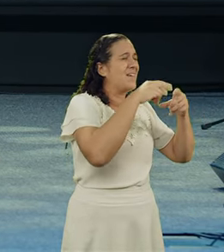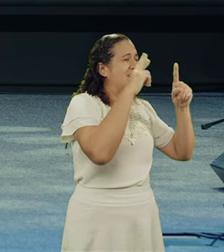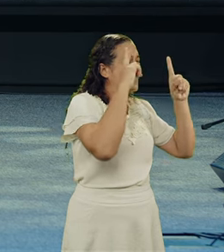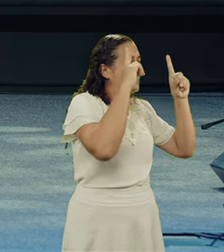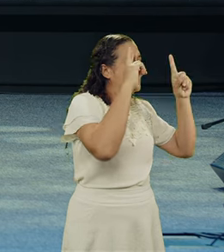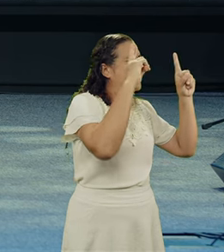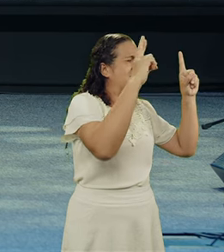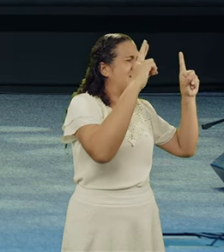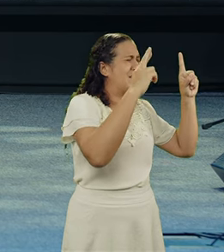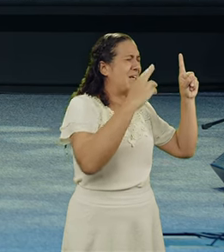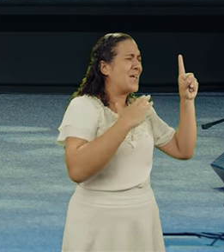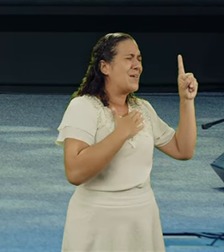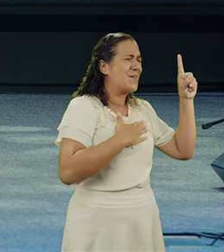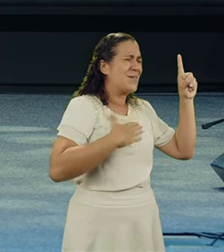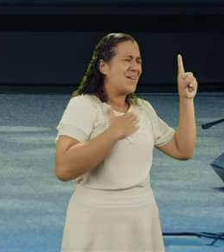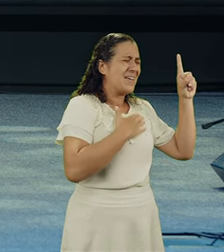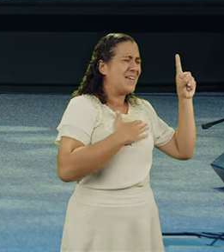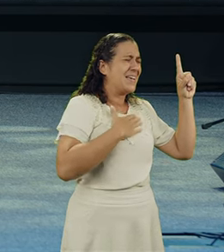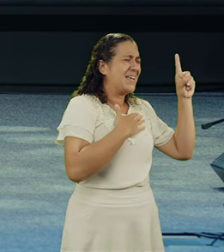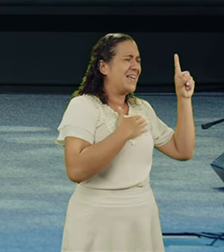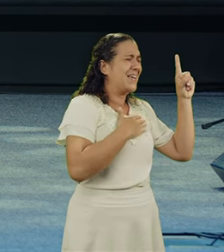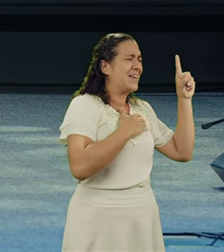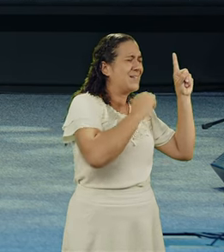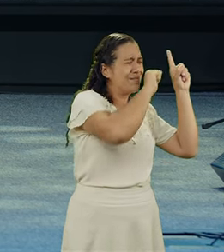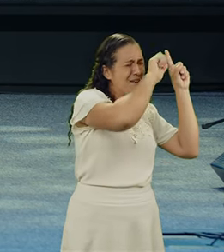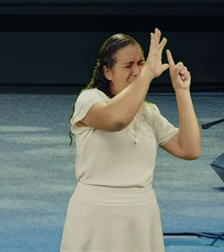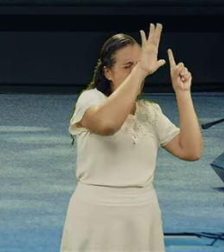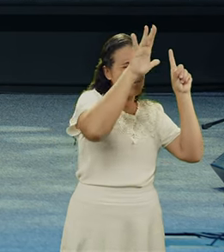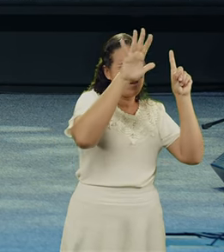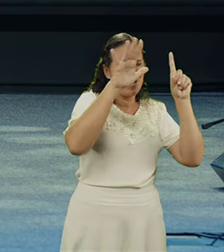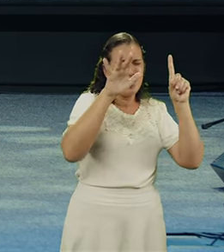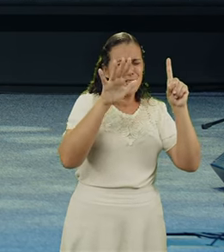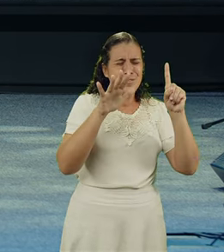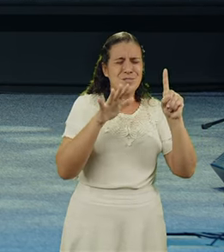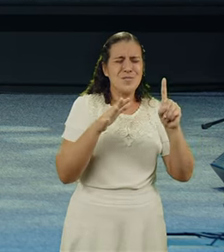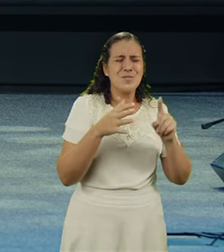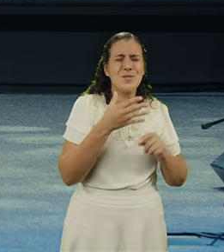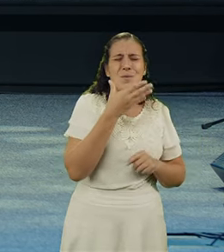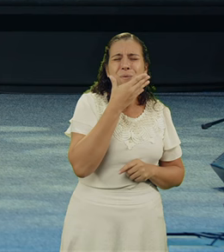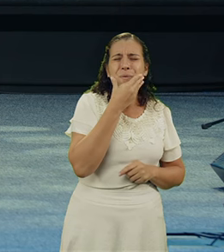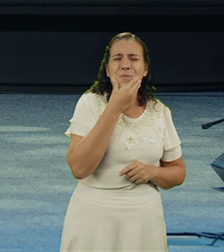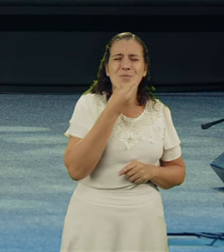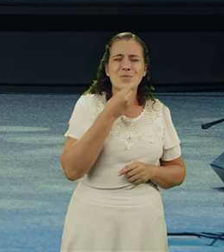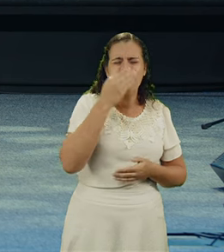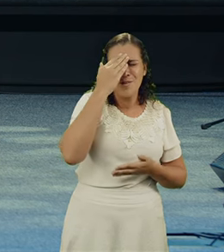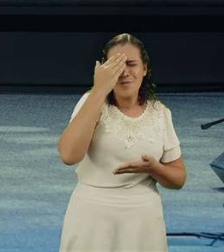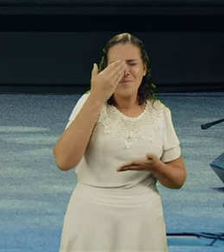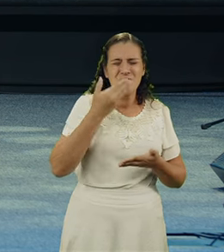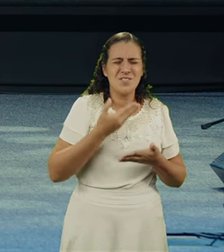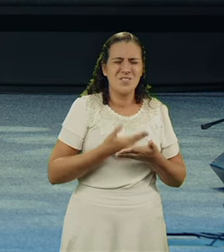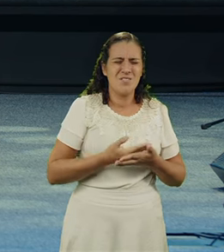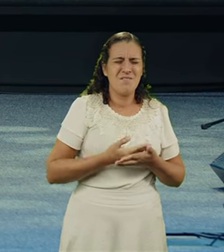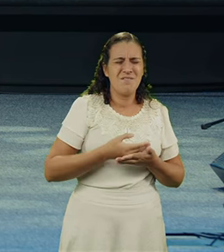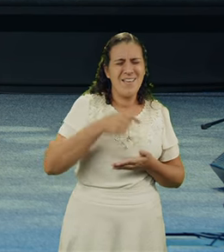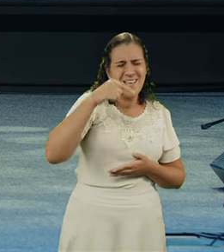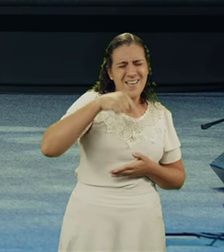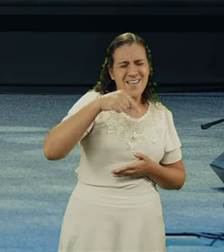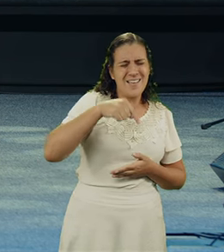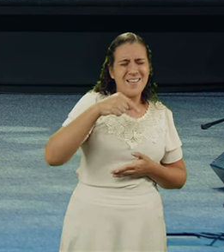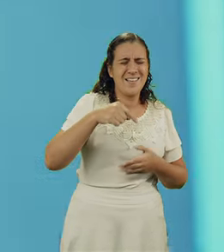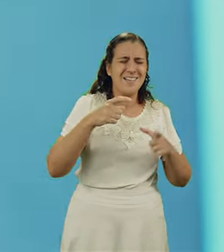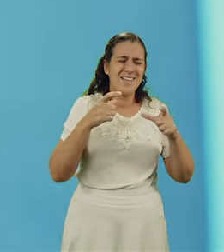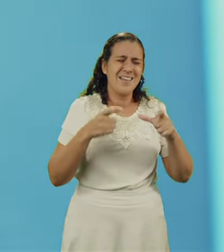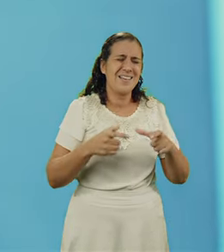querido, abençoa, Senhor, cada homem de fé aqui que está ajudando com alegria, Senhor. Prospera, abençoa, que